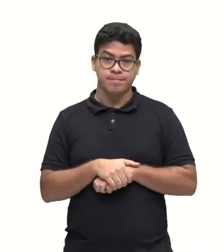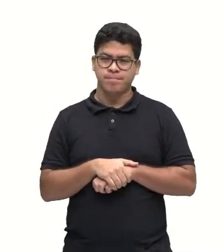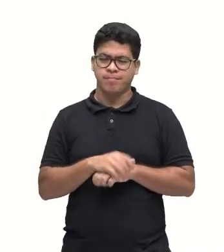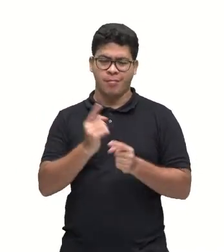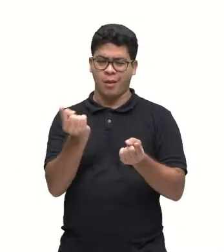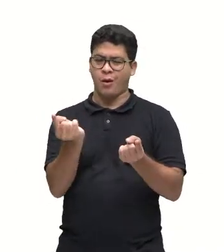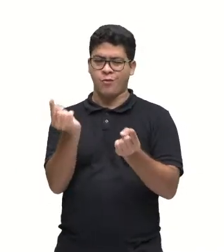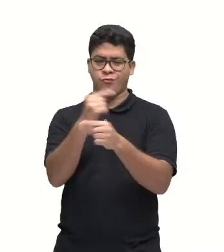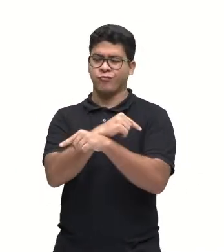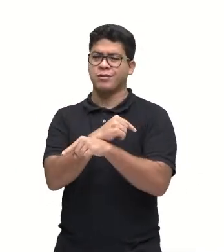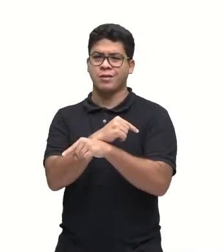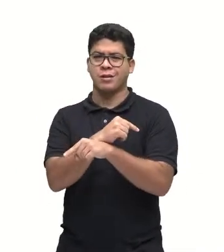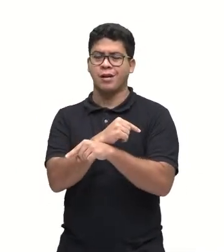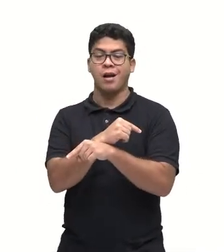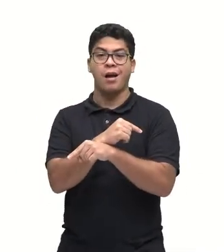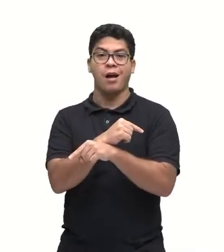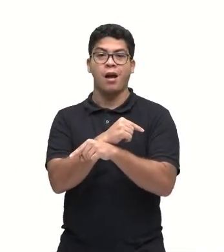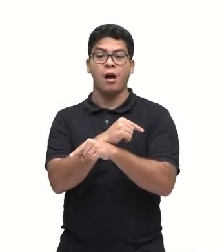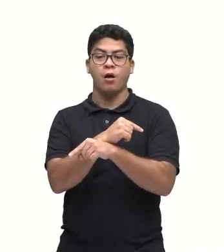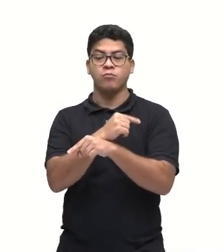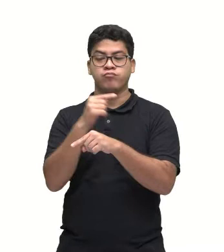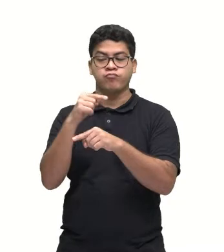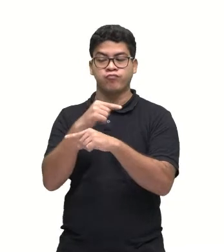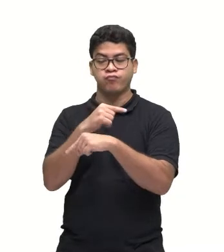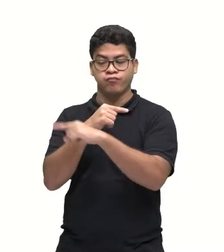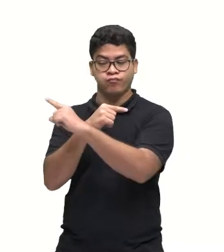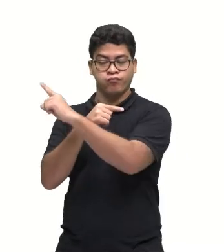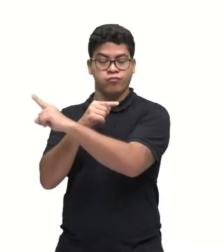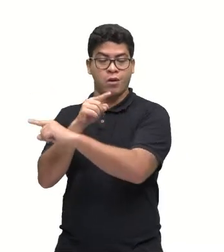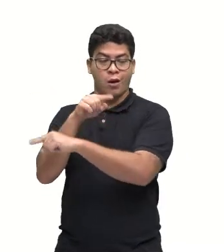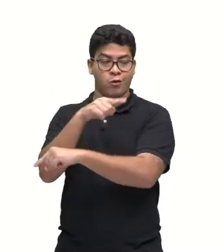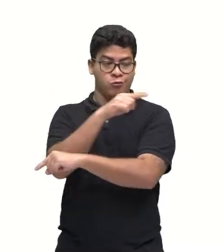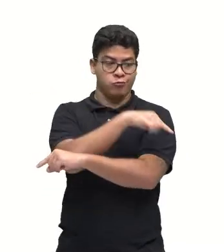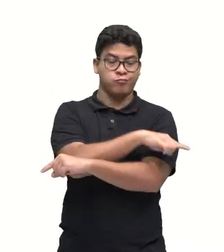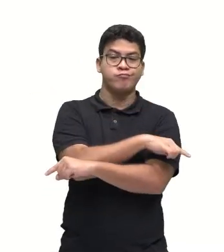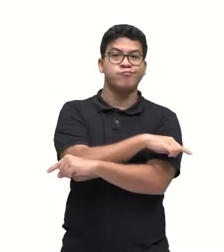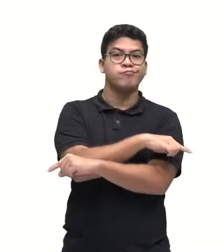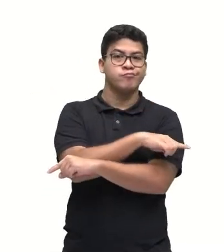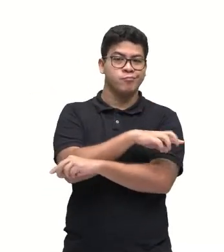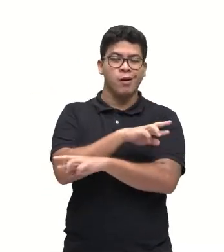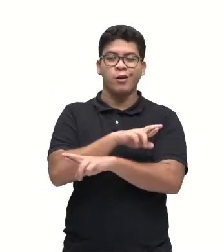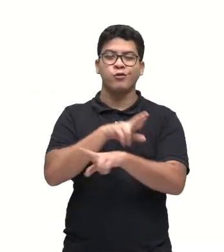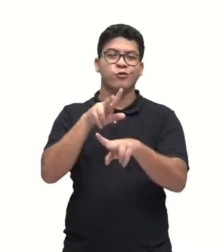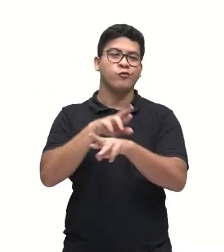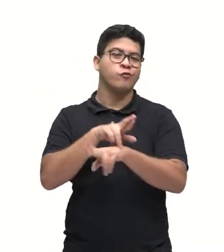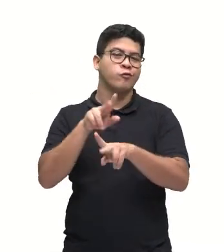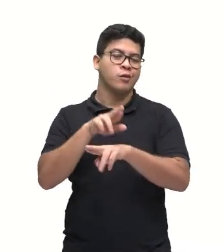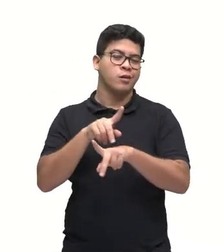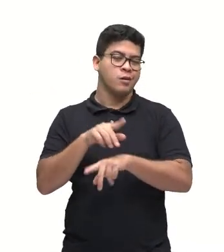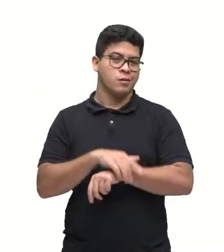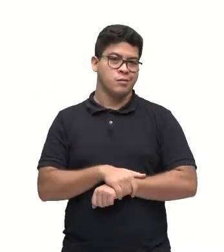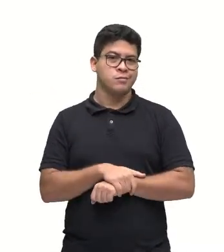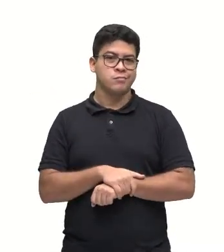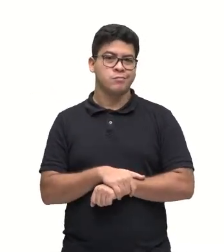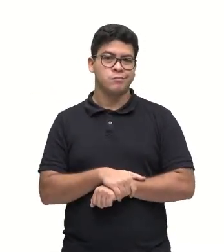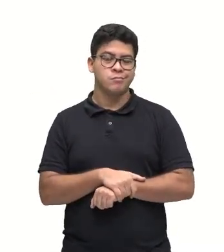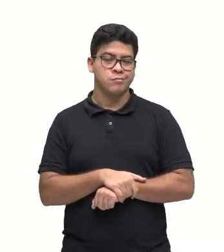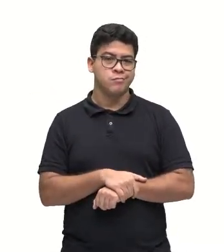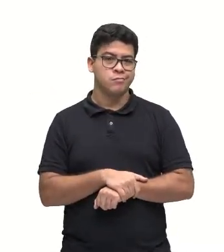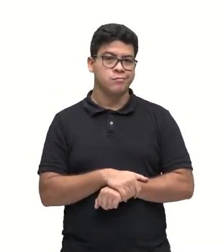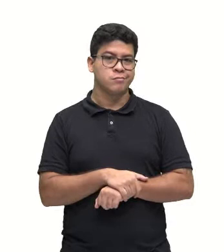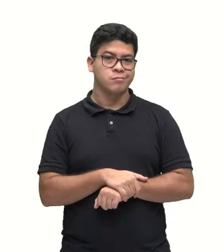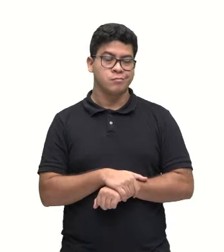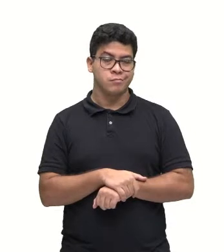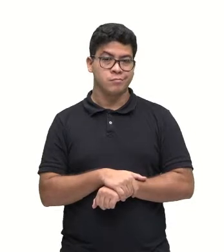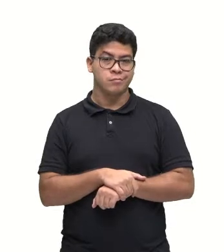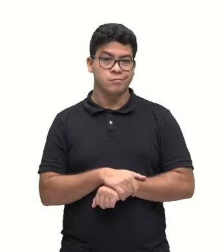inversamente proporcionais, ou seja, ao invés de escrever aqui na segunda fração 120 sobre